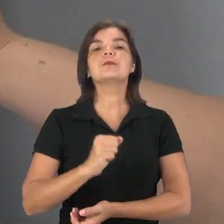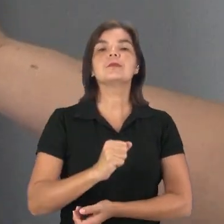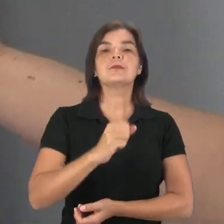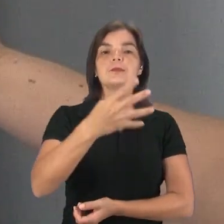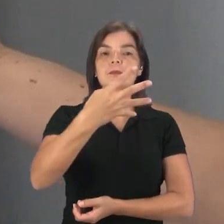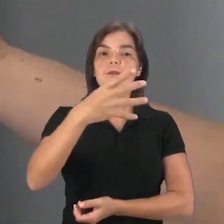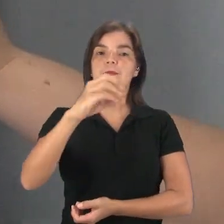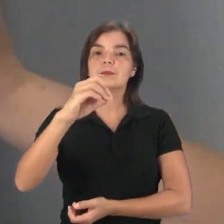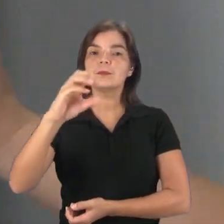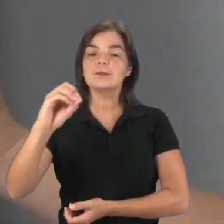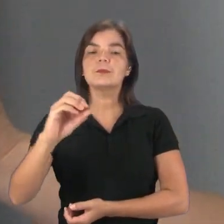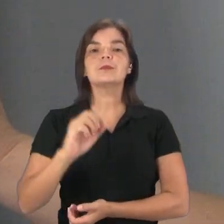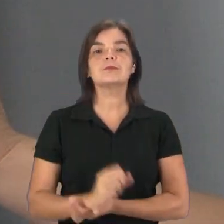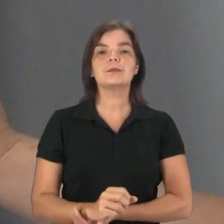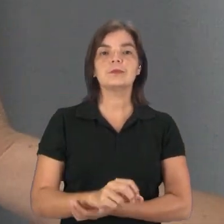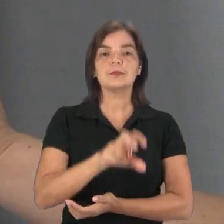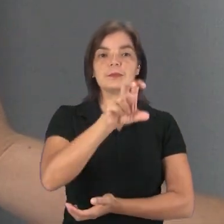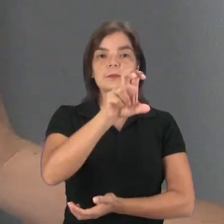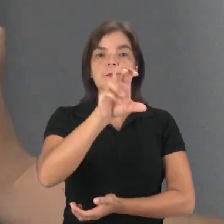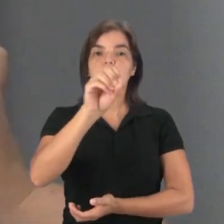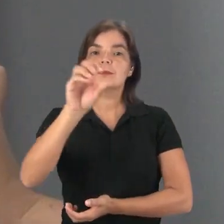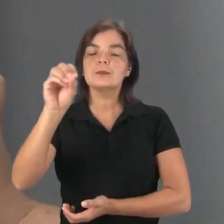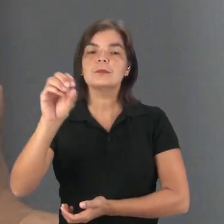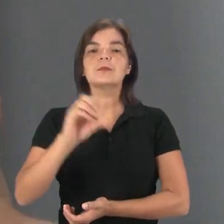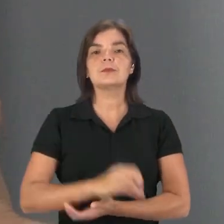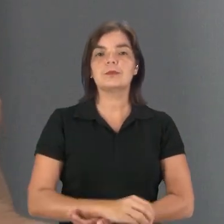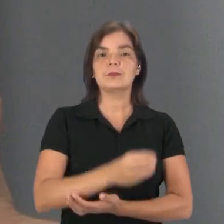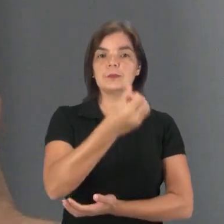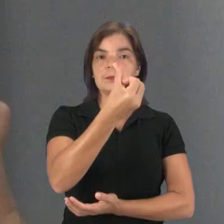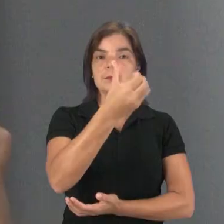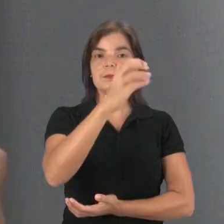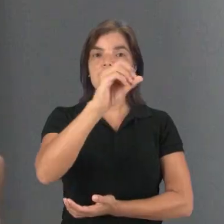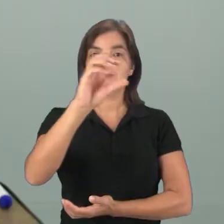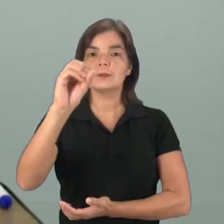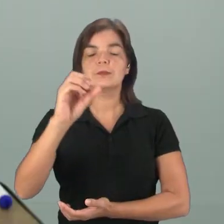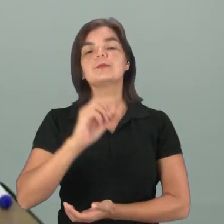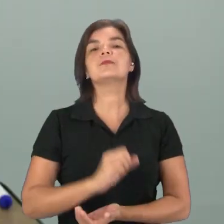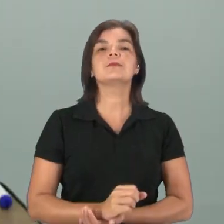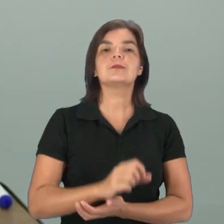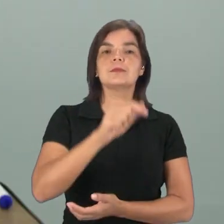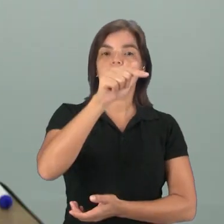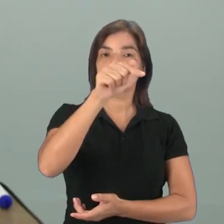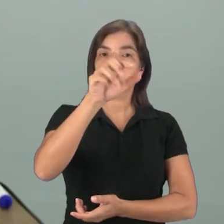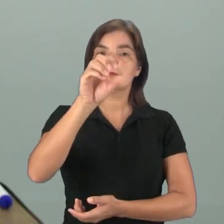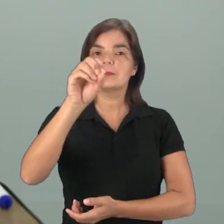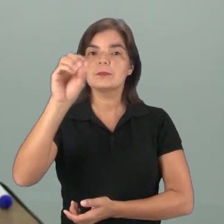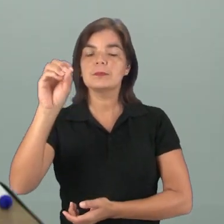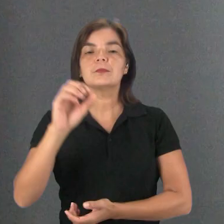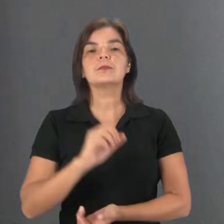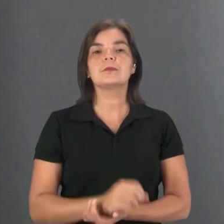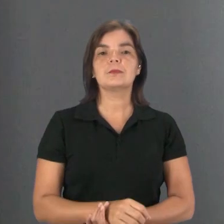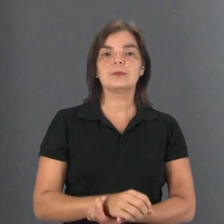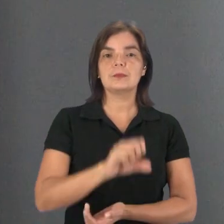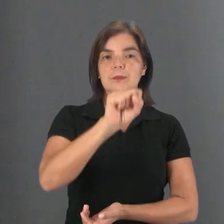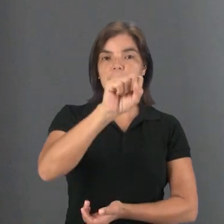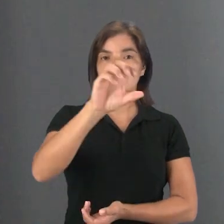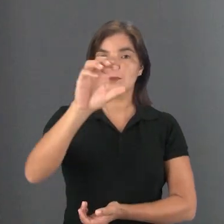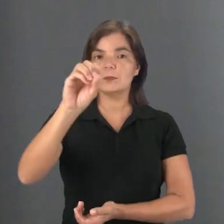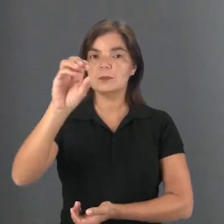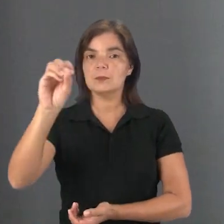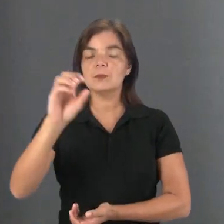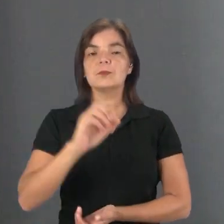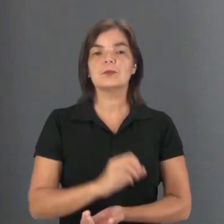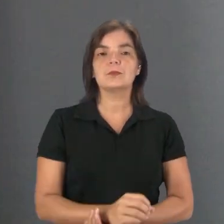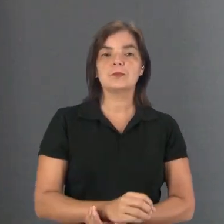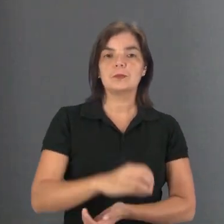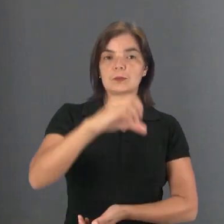300, 400, 500, 600, 700,